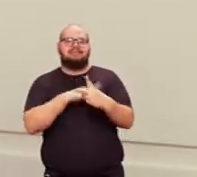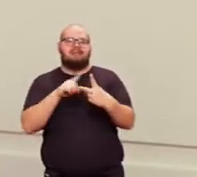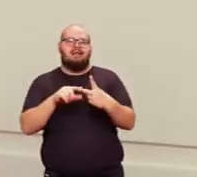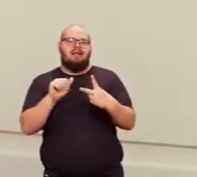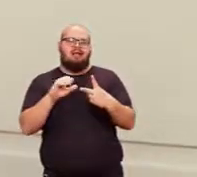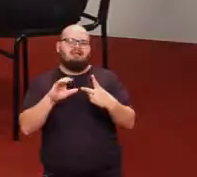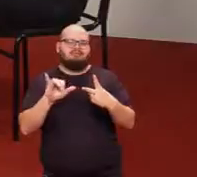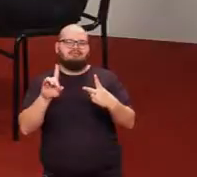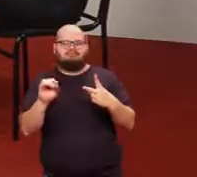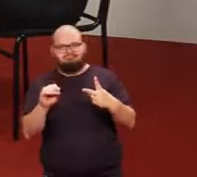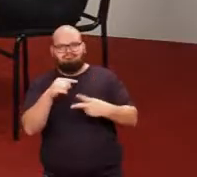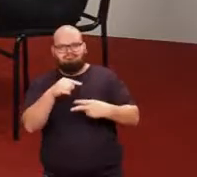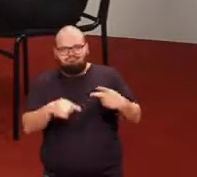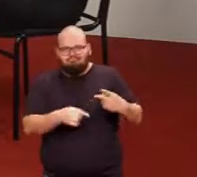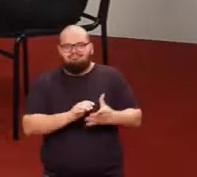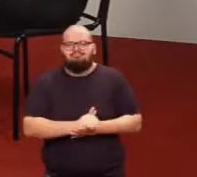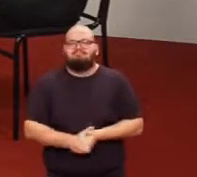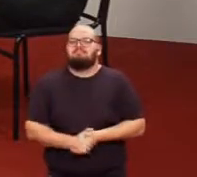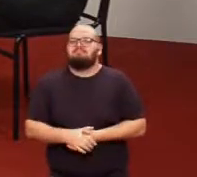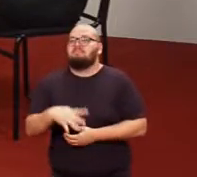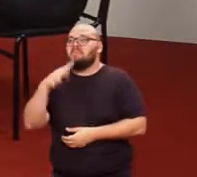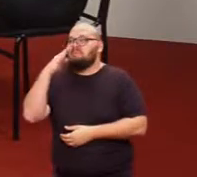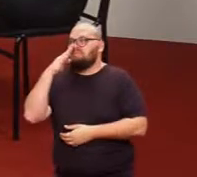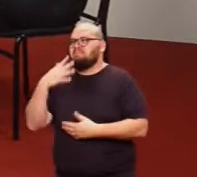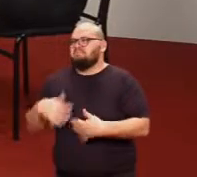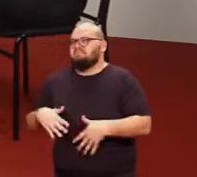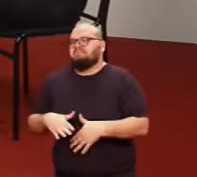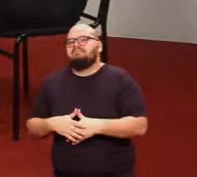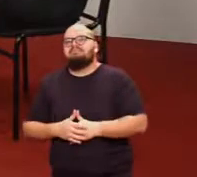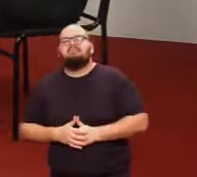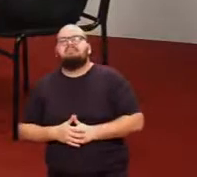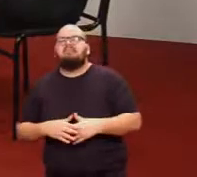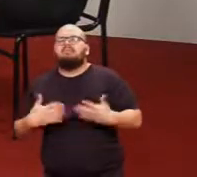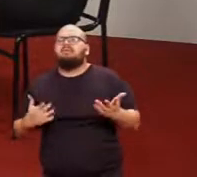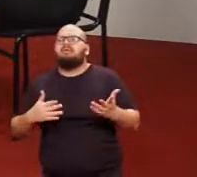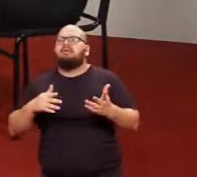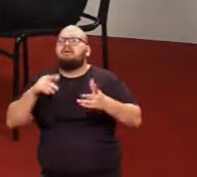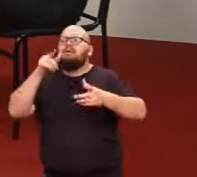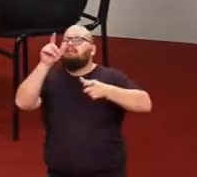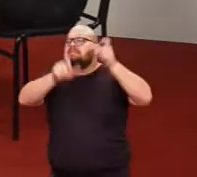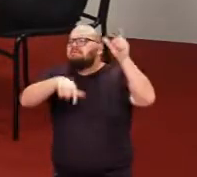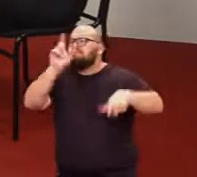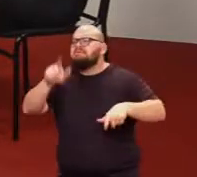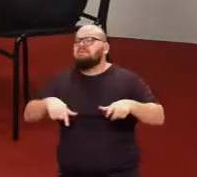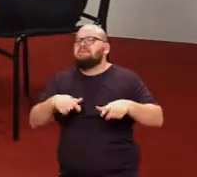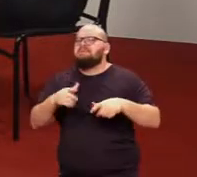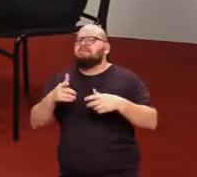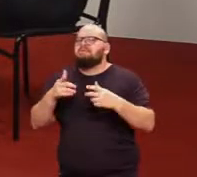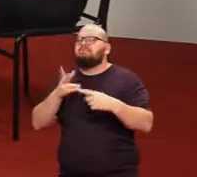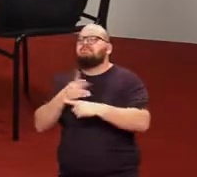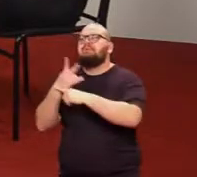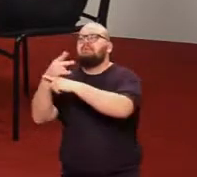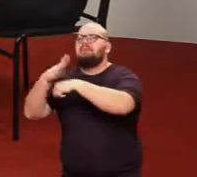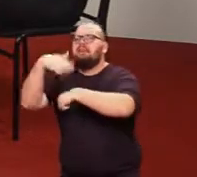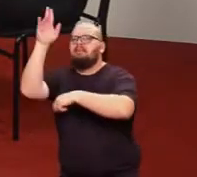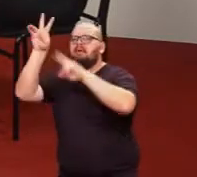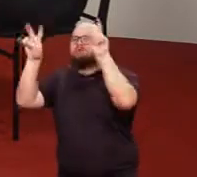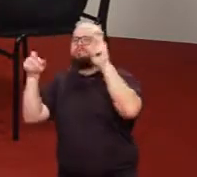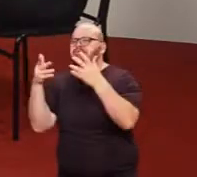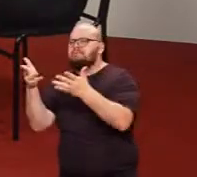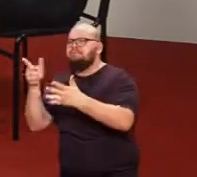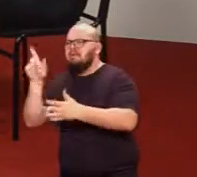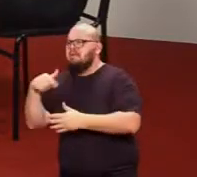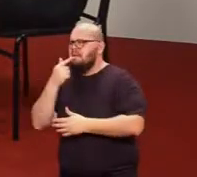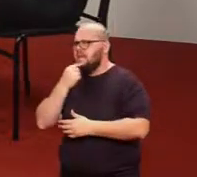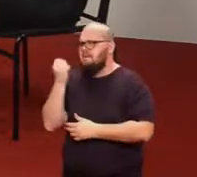ácido hialurônico. Olha só. E quem mais busca a aplicação dessa técnica da toxina botulínica?